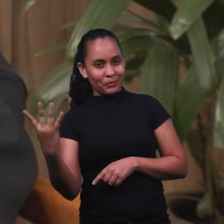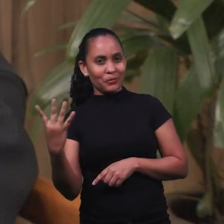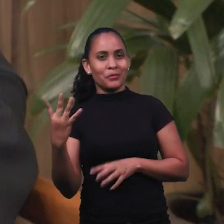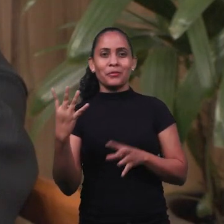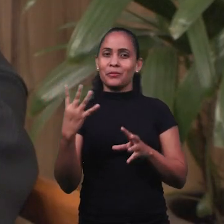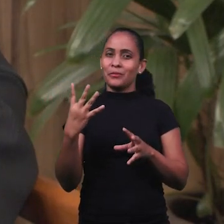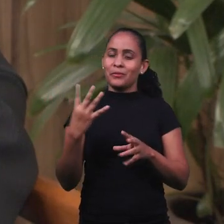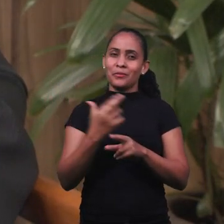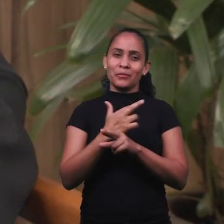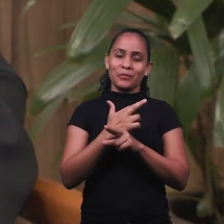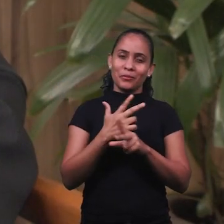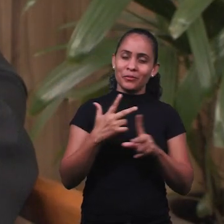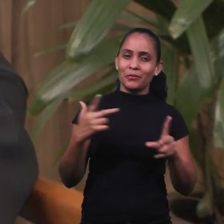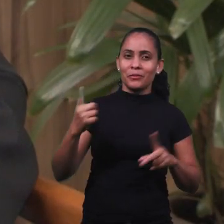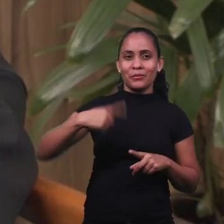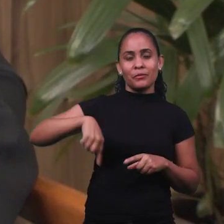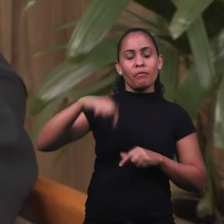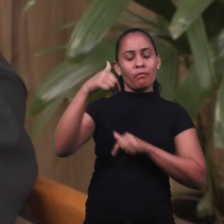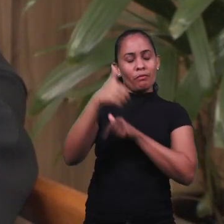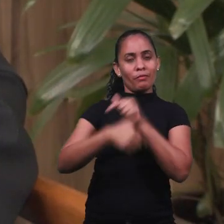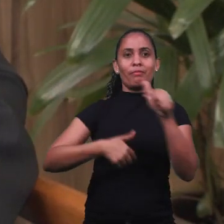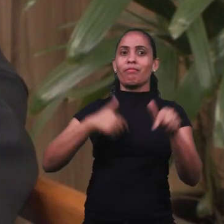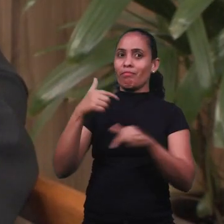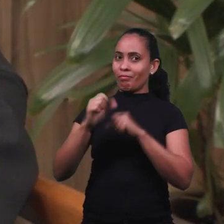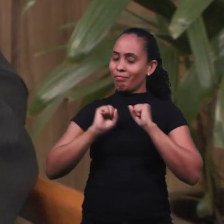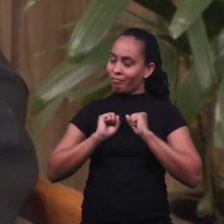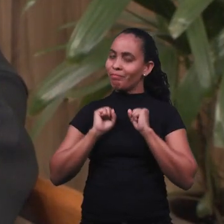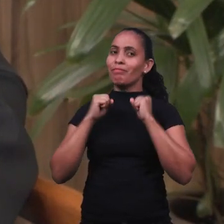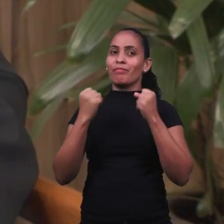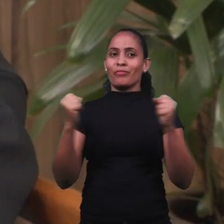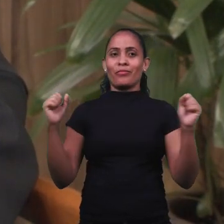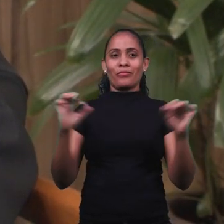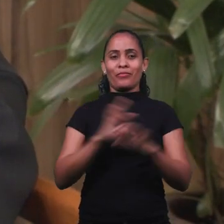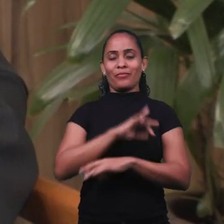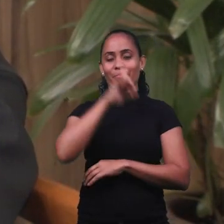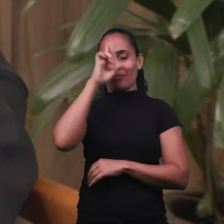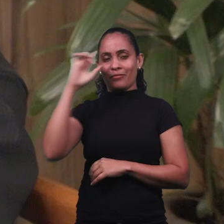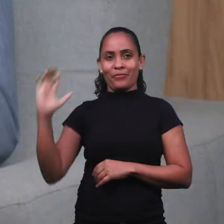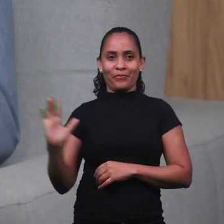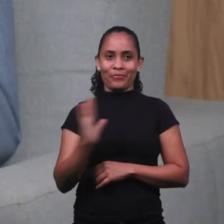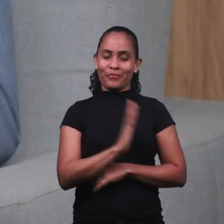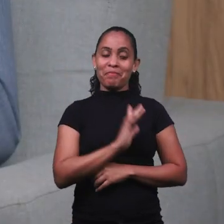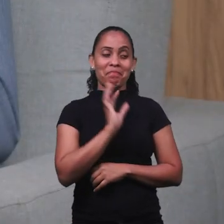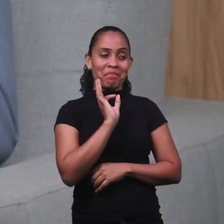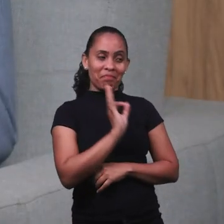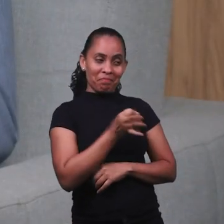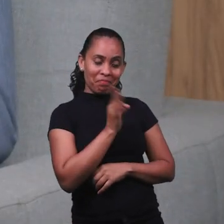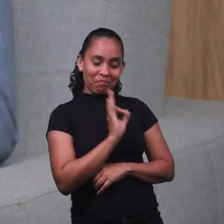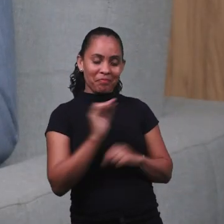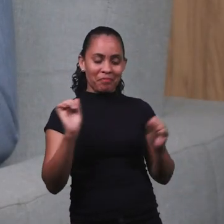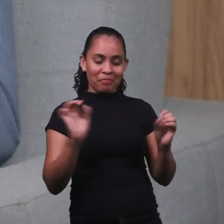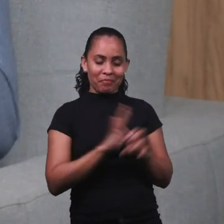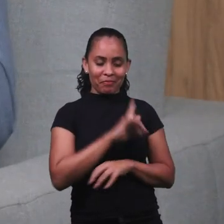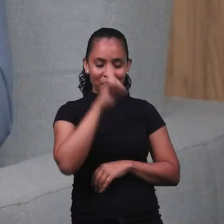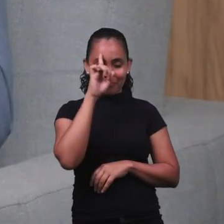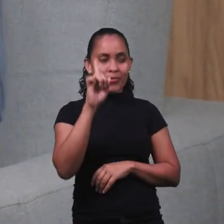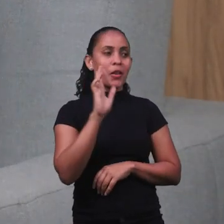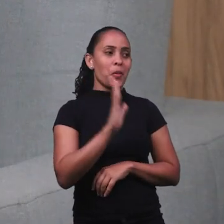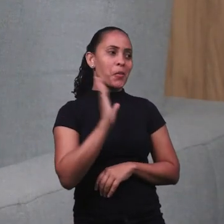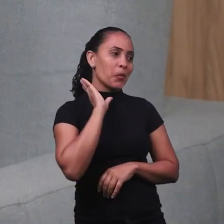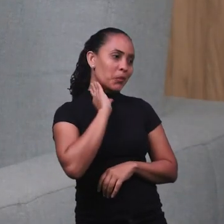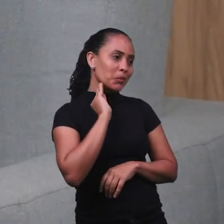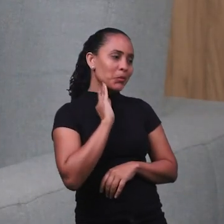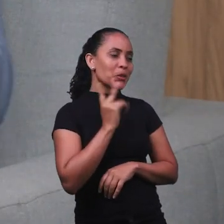porque os nossos idosos trabalham na obra do Senhor, louvado seja Deus, não é? É isso mesmo, glória a Jesus. Pastor Bísio